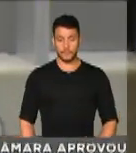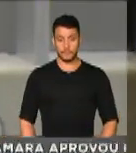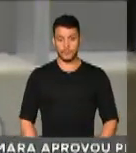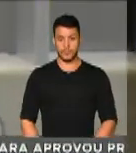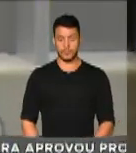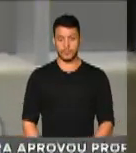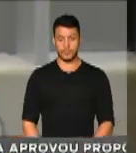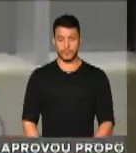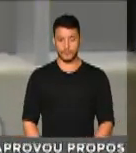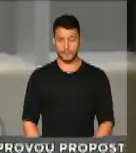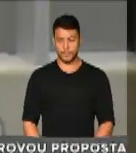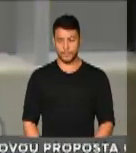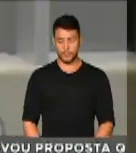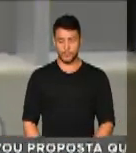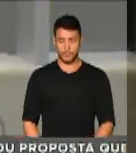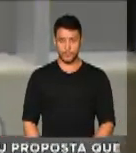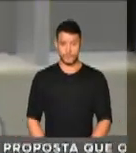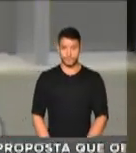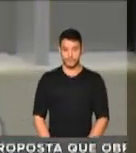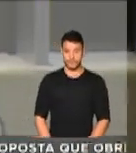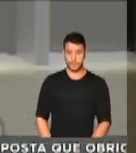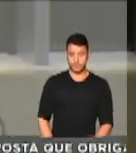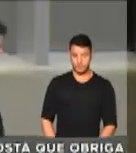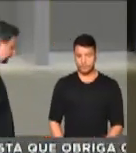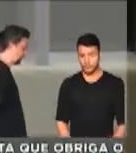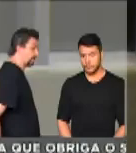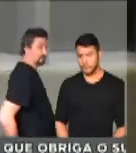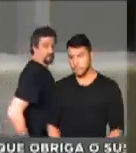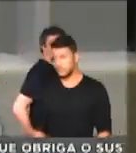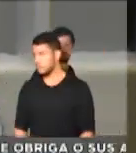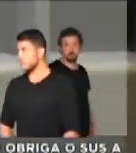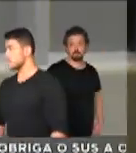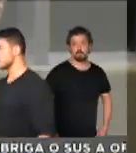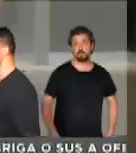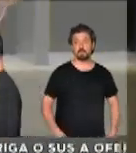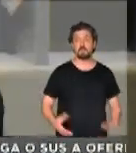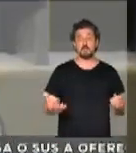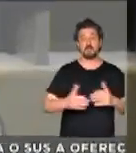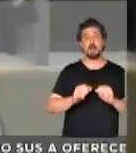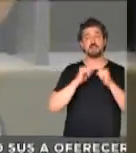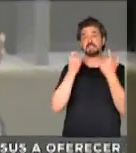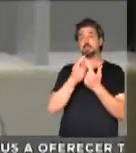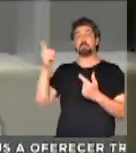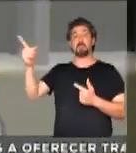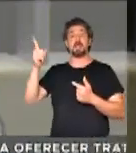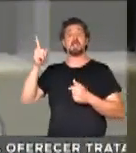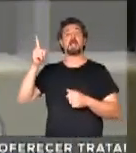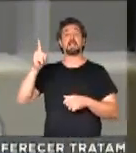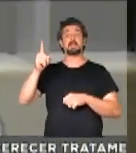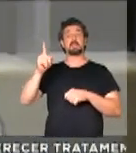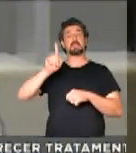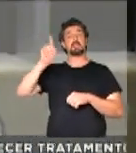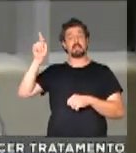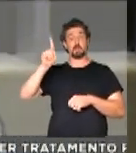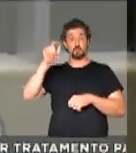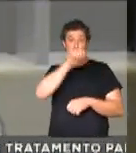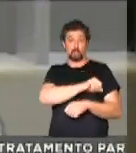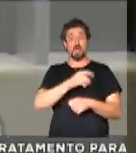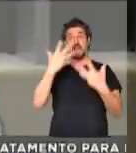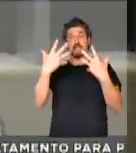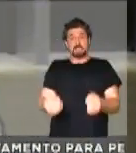Rio de Janeiro, nesse momento, a Assembleia Legislativa do Rio de Janeiro acabou de aprovar porte de arma para deputado estadual. Então, nós